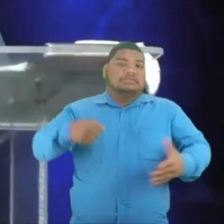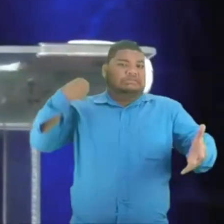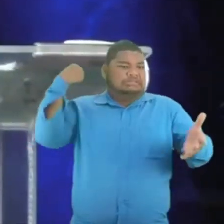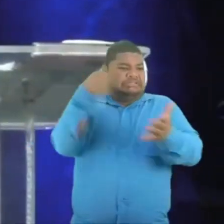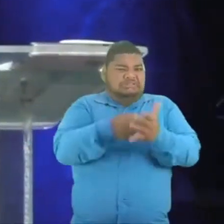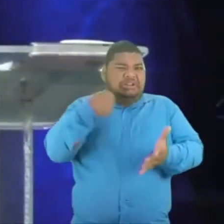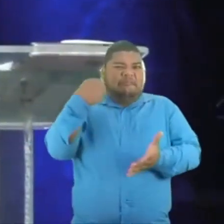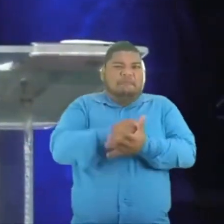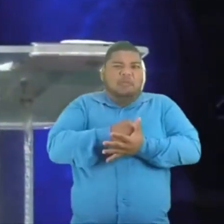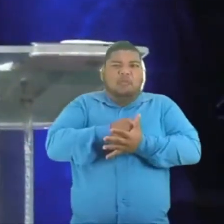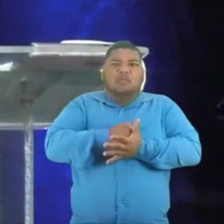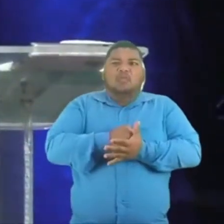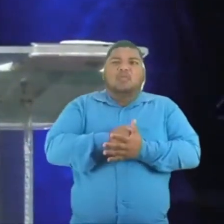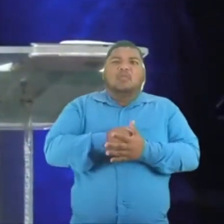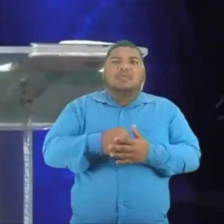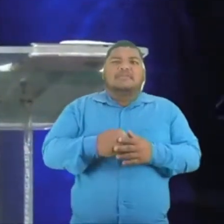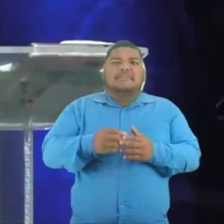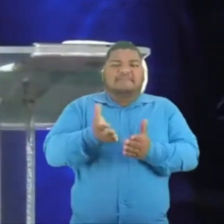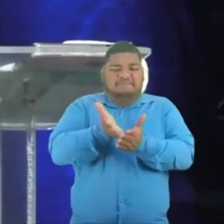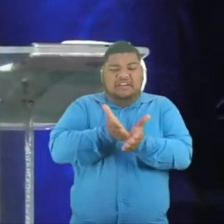ponta de faca.